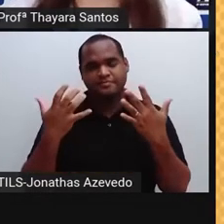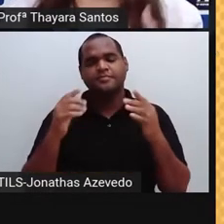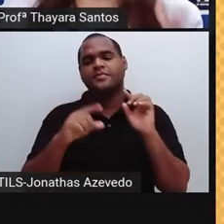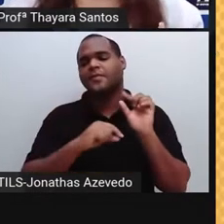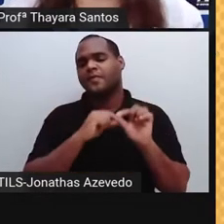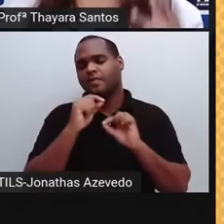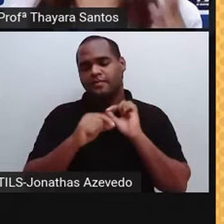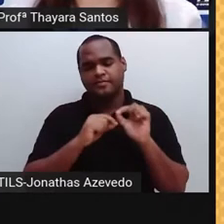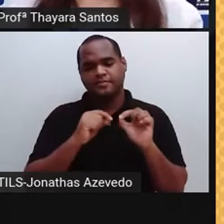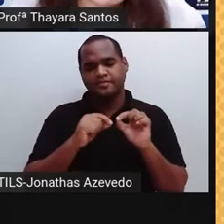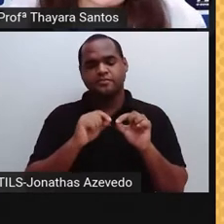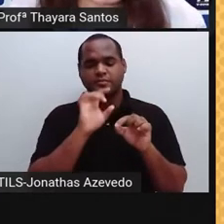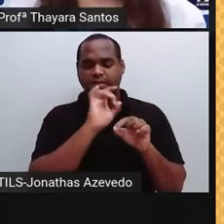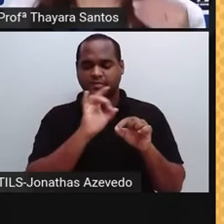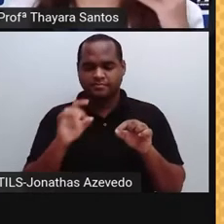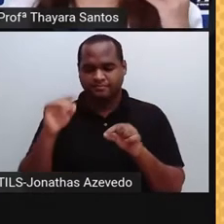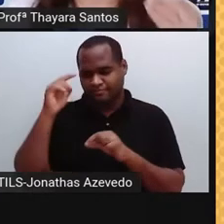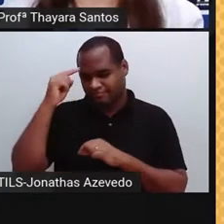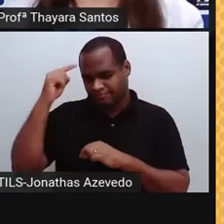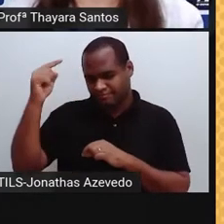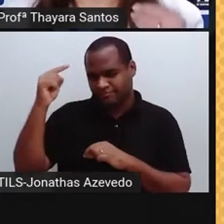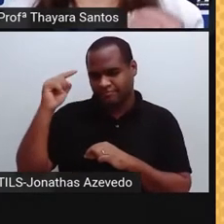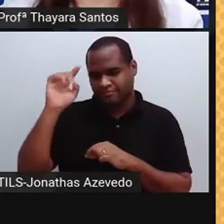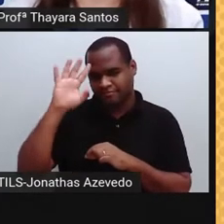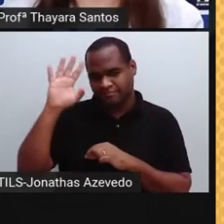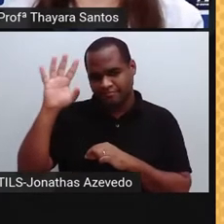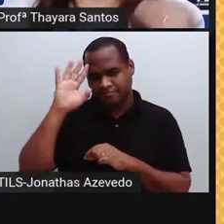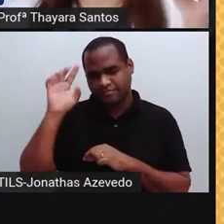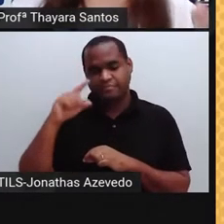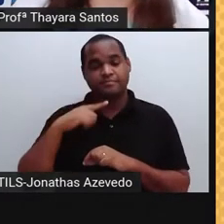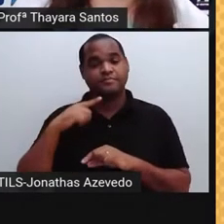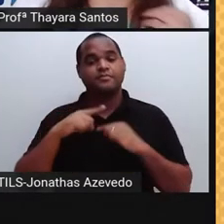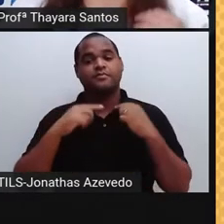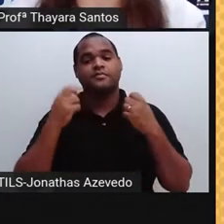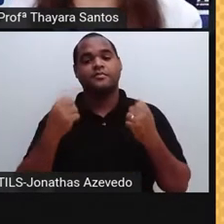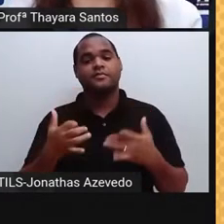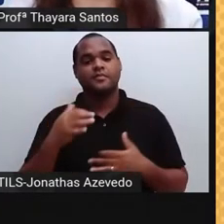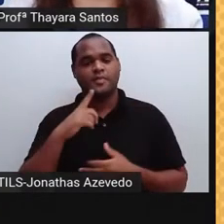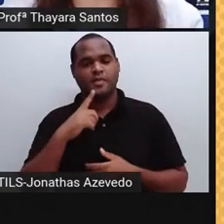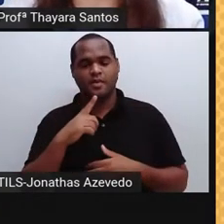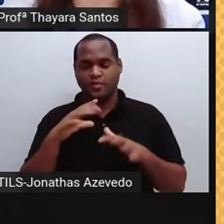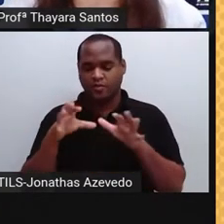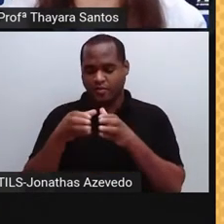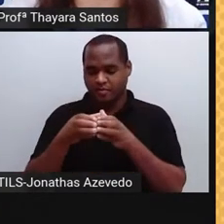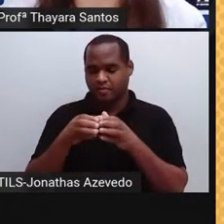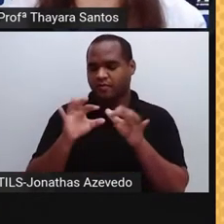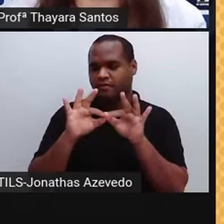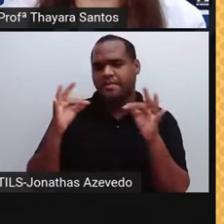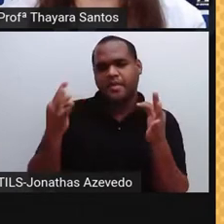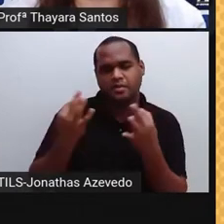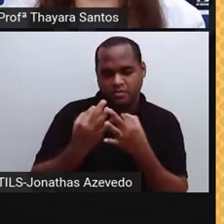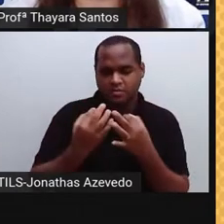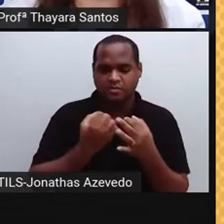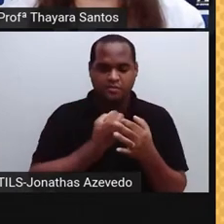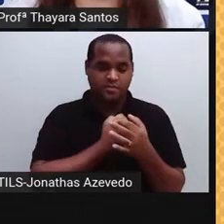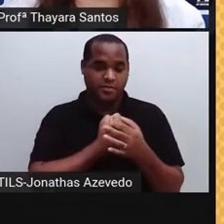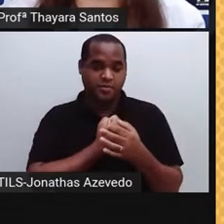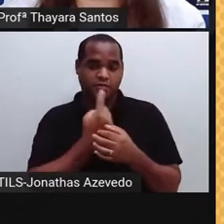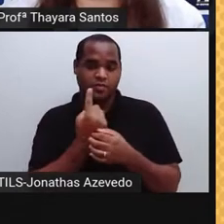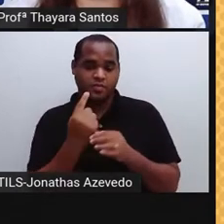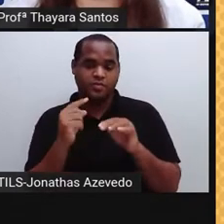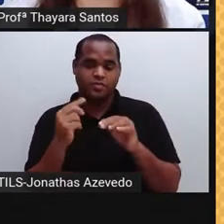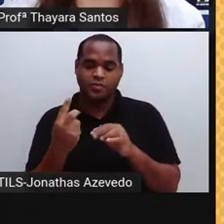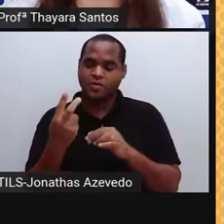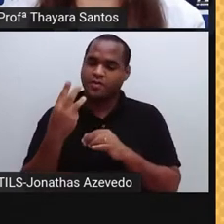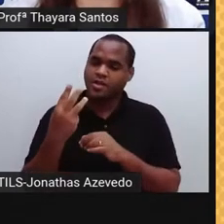cada coluna nessa tabela, ela vai representar o que a gente chama de grupo ou família. Então, a gente tem a família 1, família